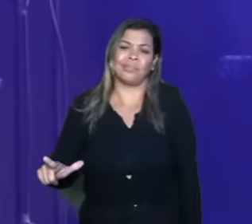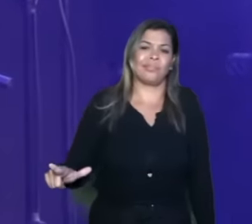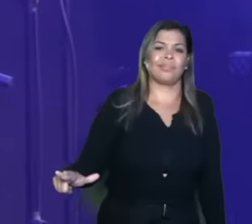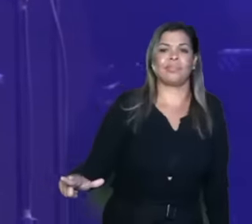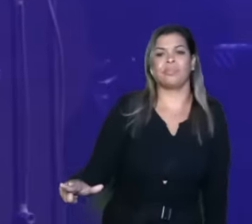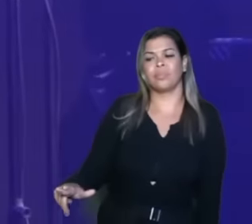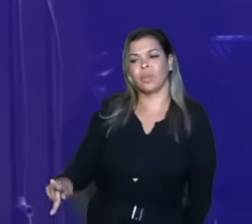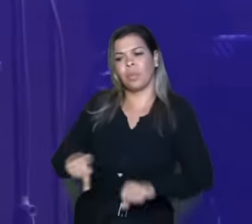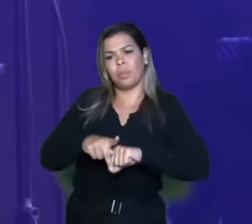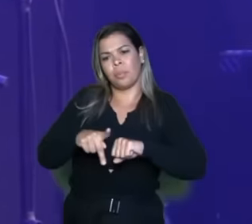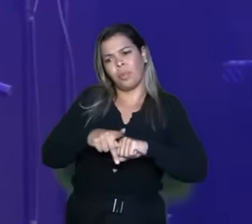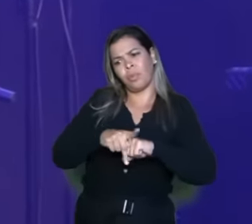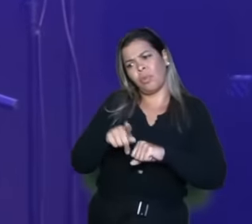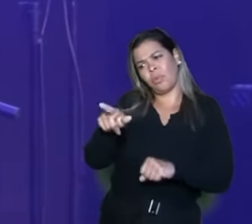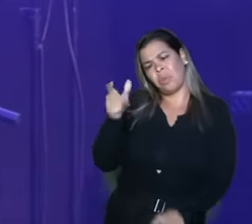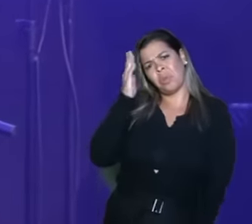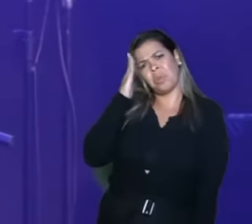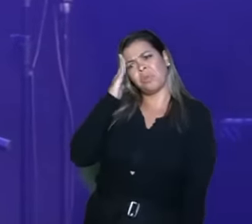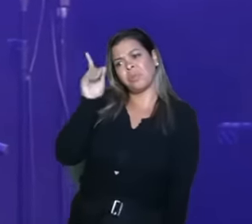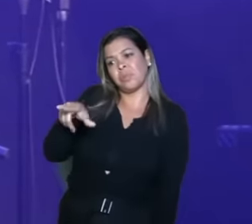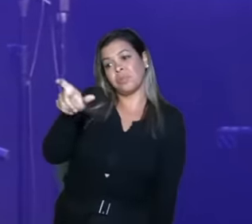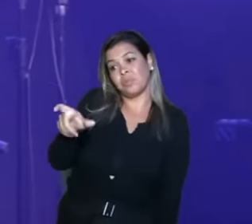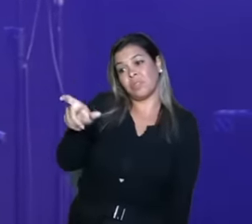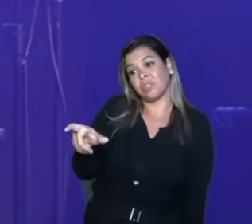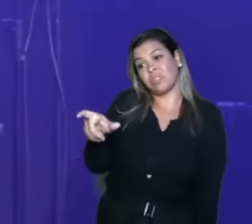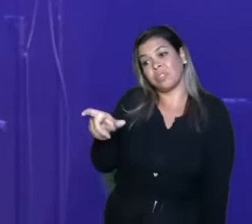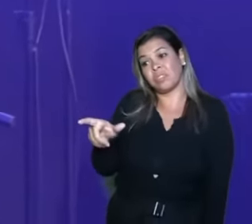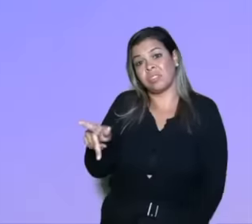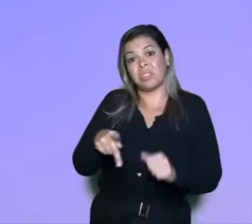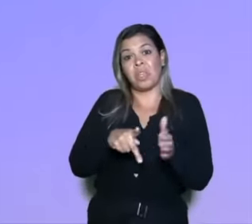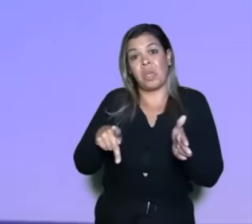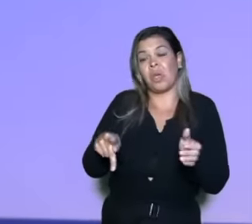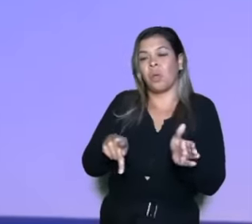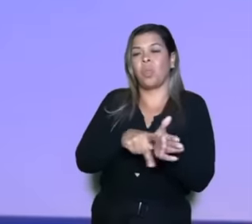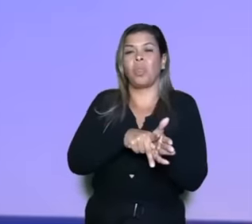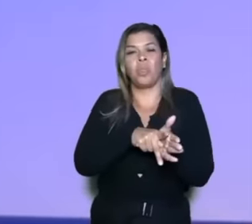Pedro, eu sei você é dono desse barco,